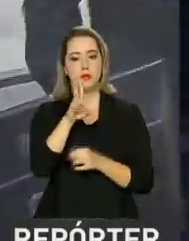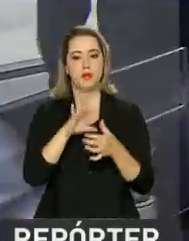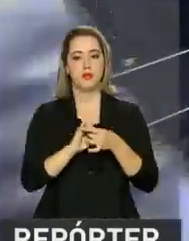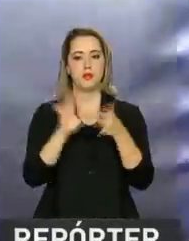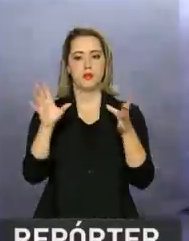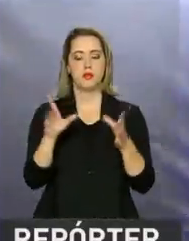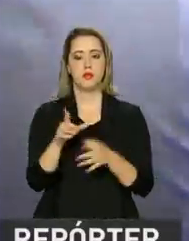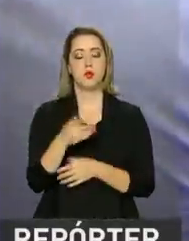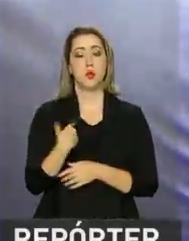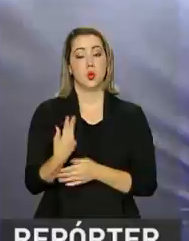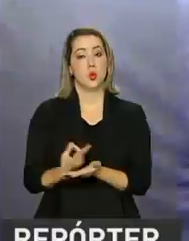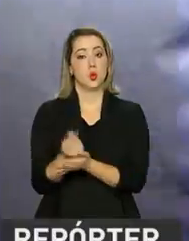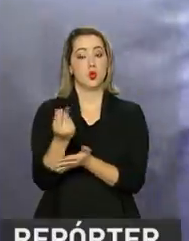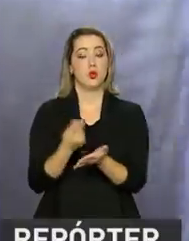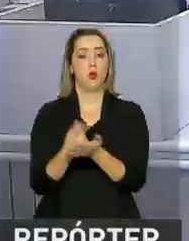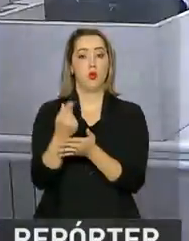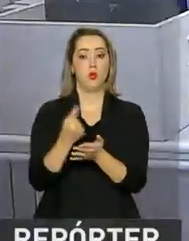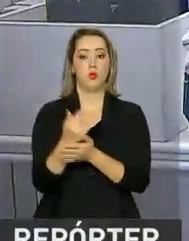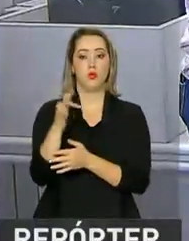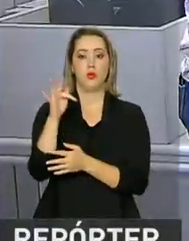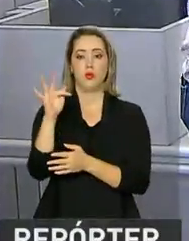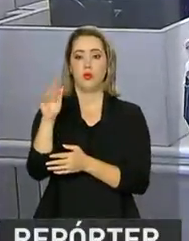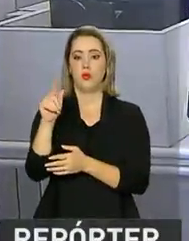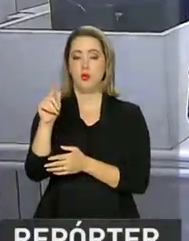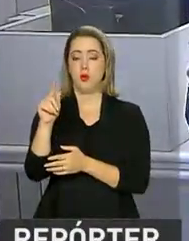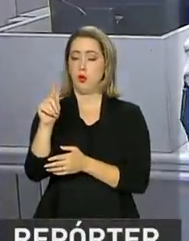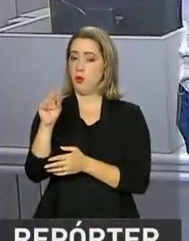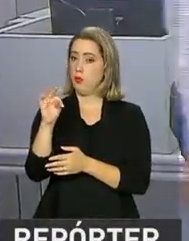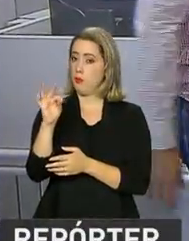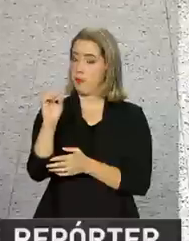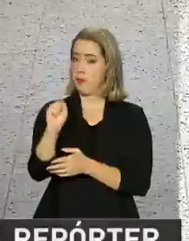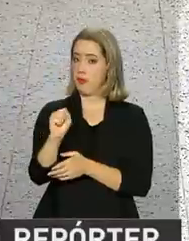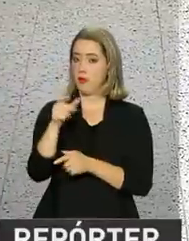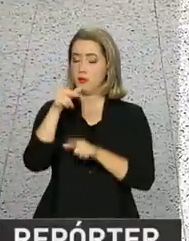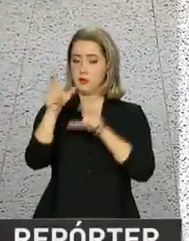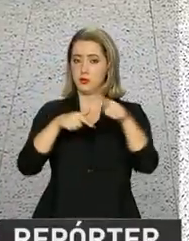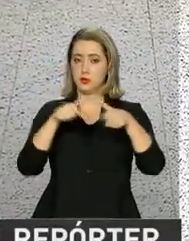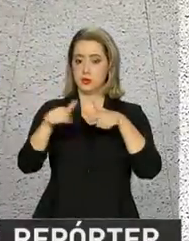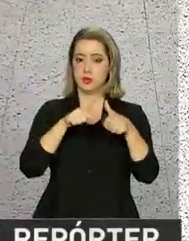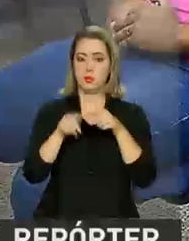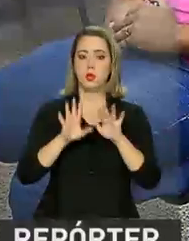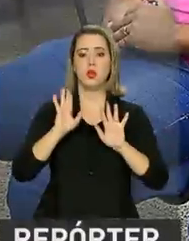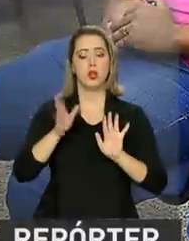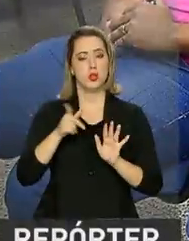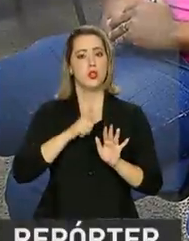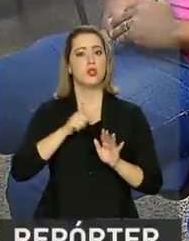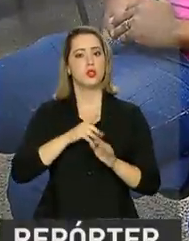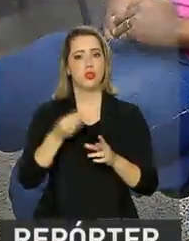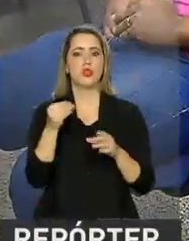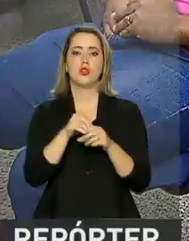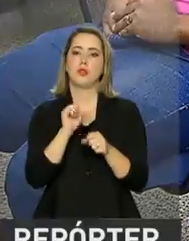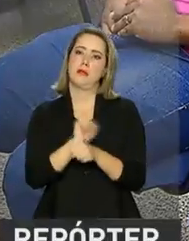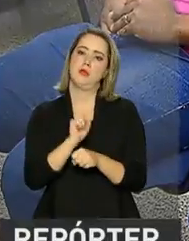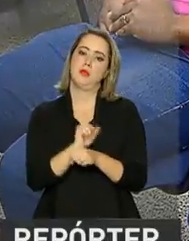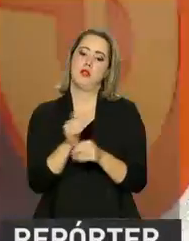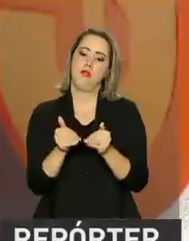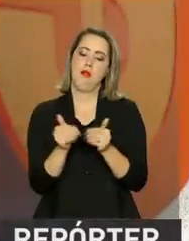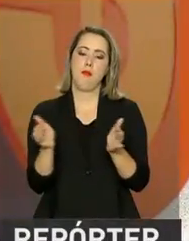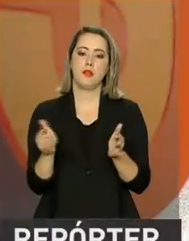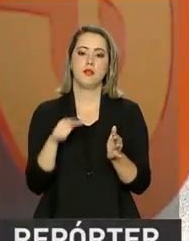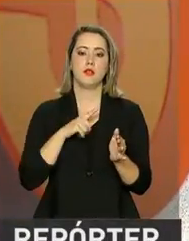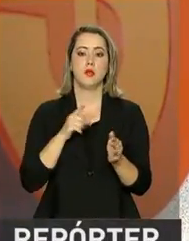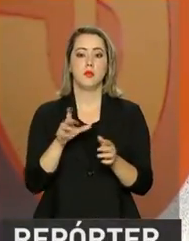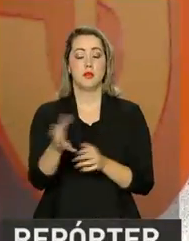dos recursos das contas inativas para os trabalhadores alguns trabalhadores só estavam aguardando a gente abrir